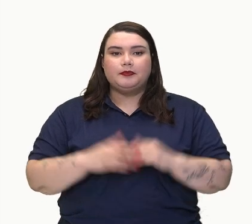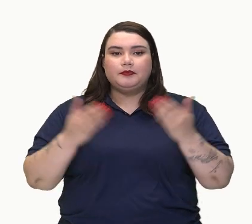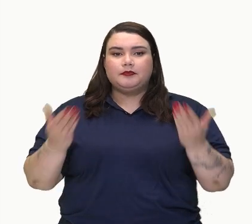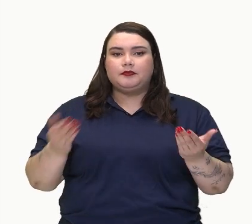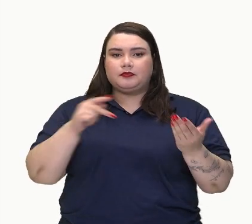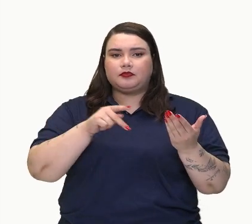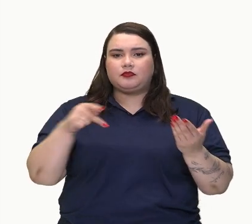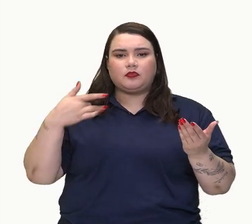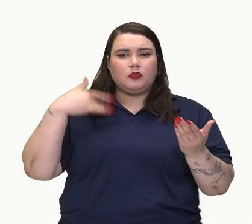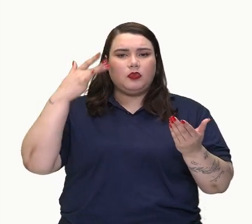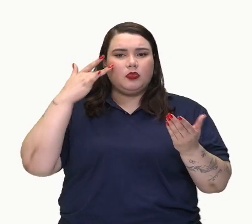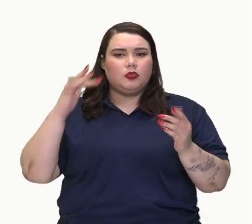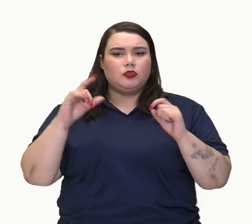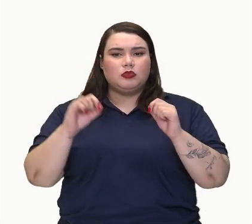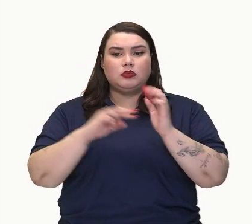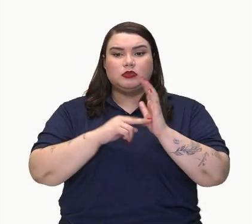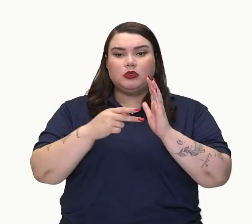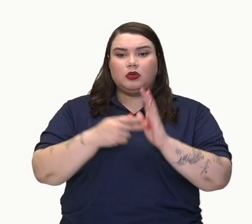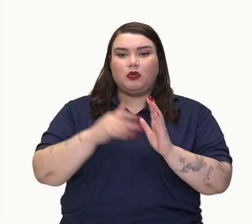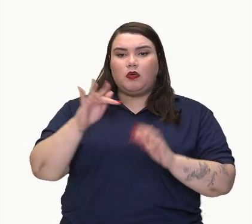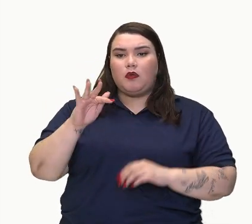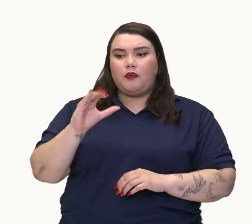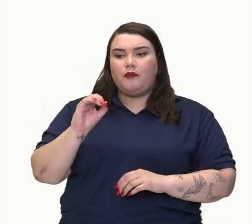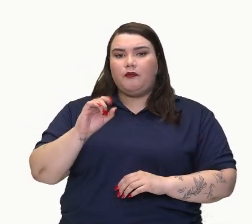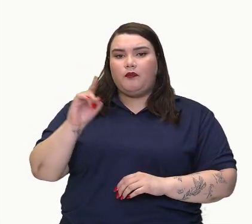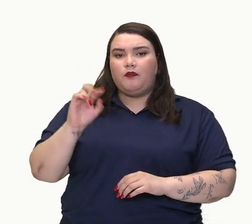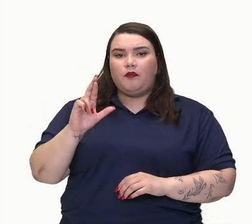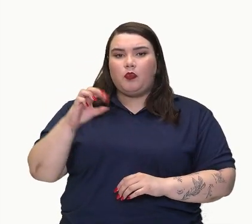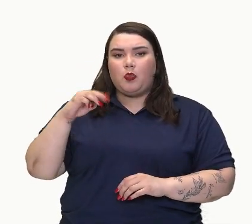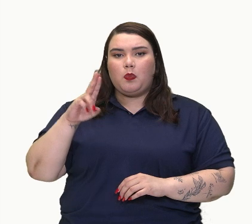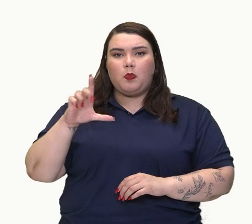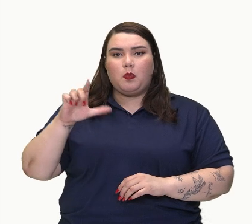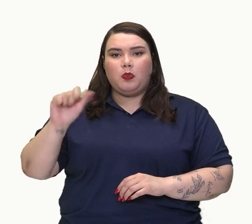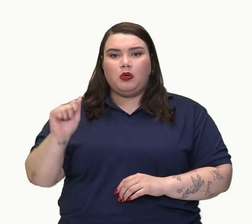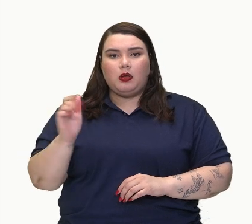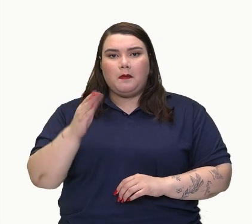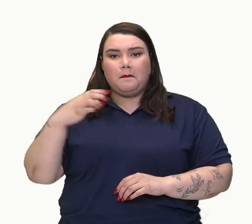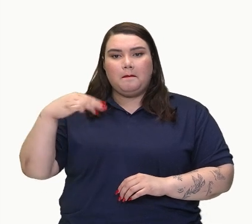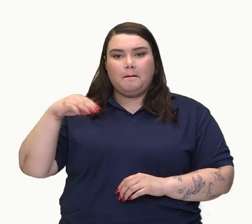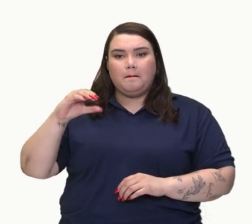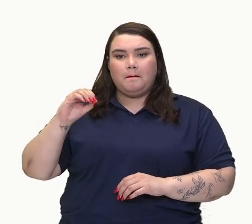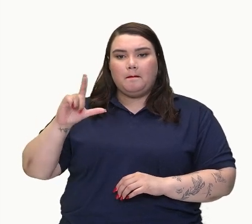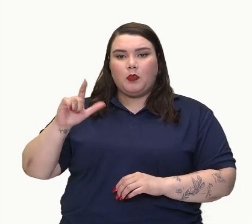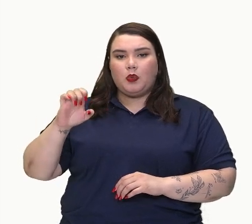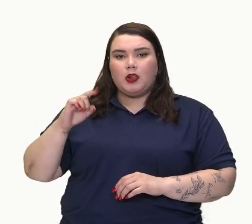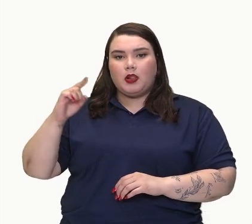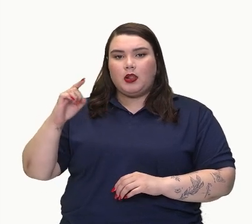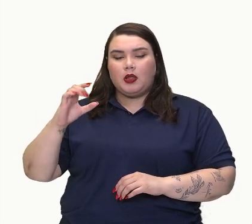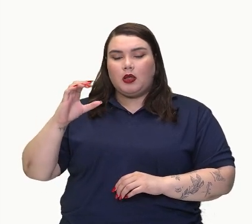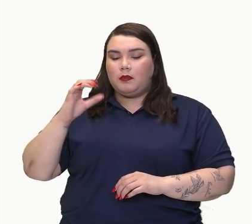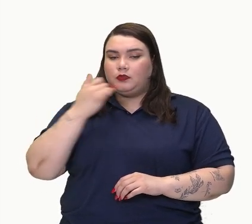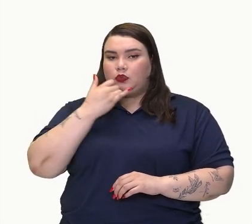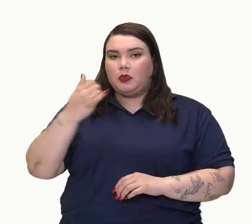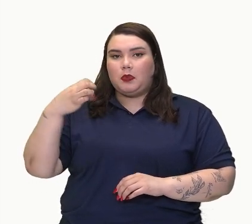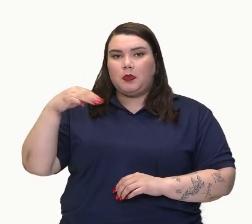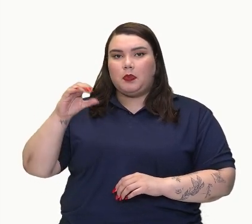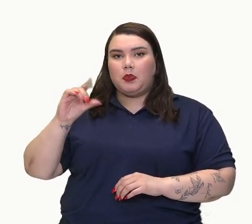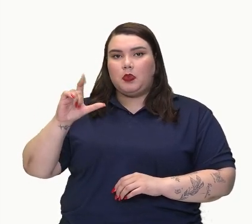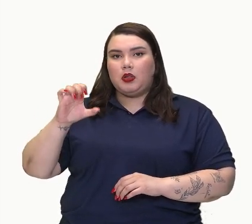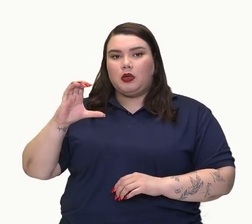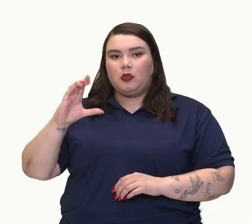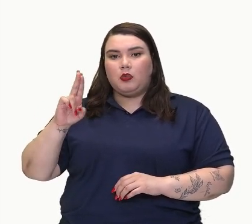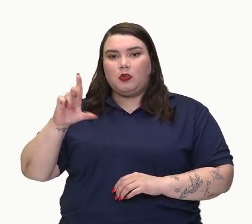não lembro que é fórmulas moleculares e fórmulas estruturais. É importante você entender essa realidade. Como